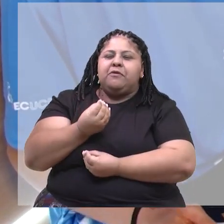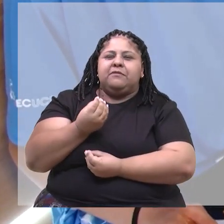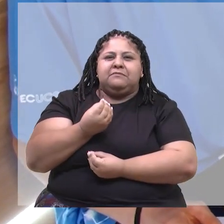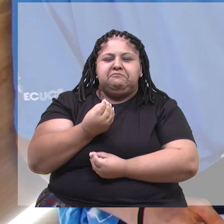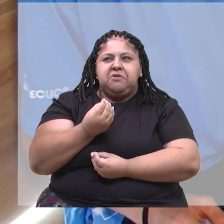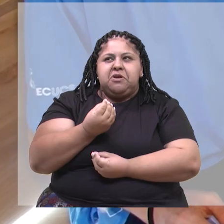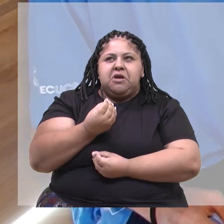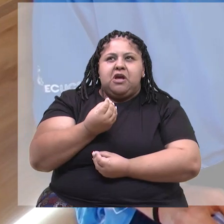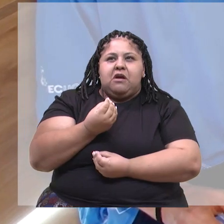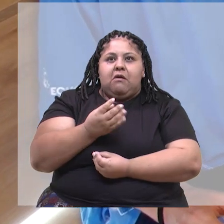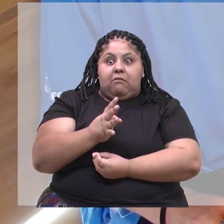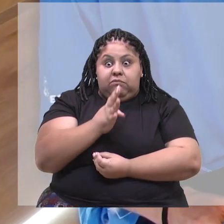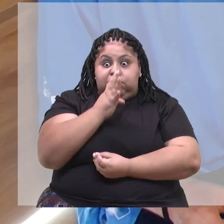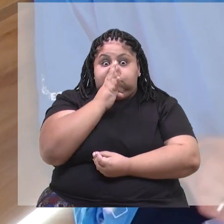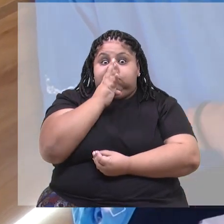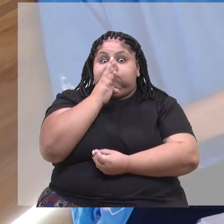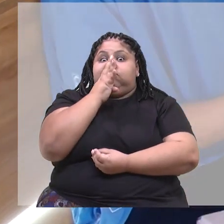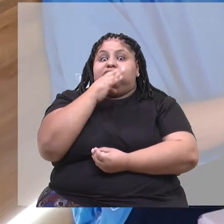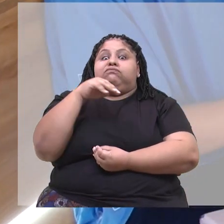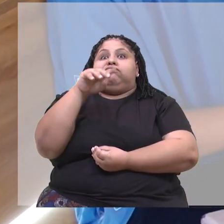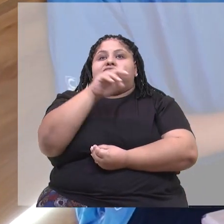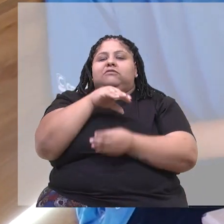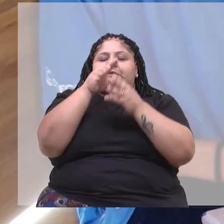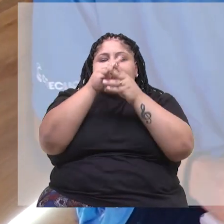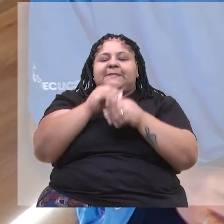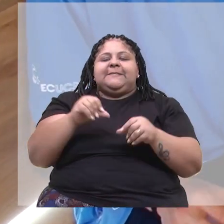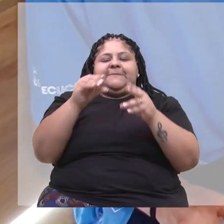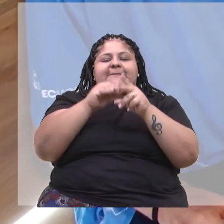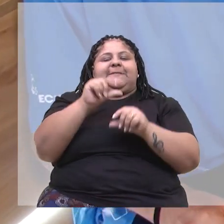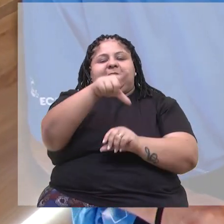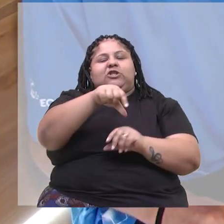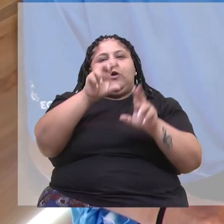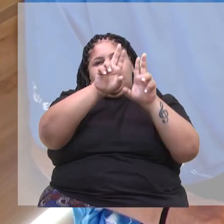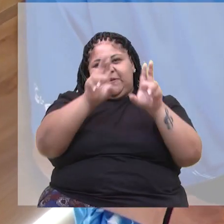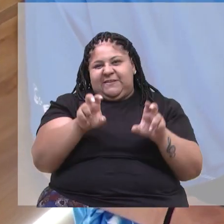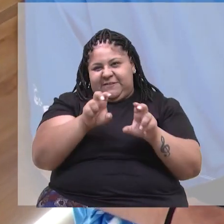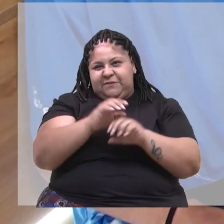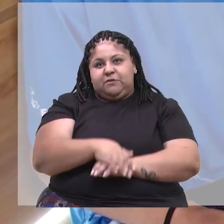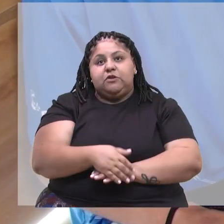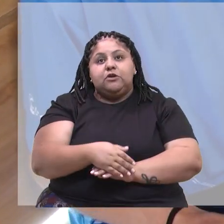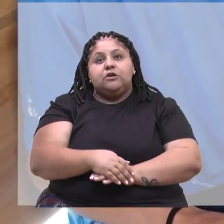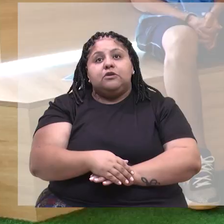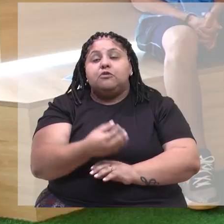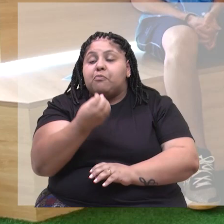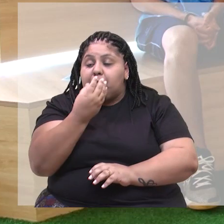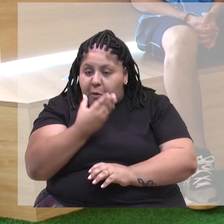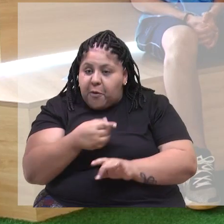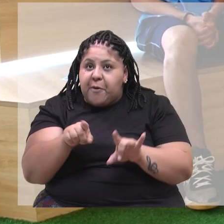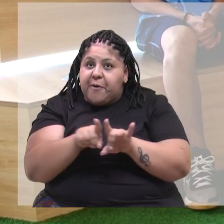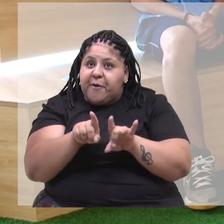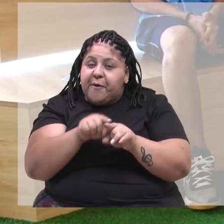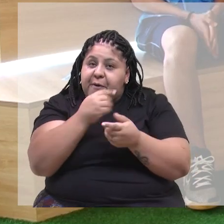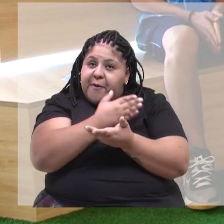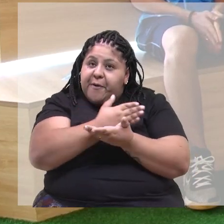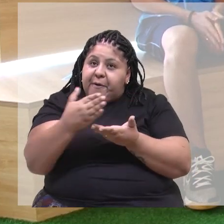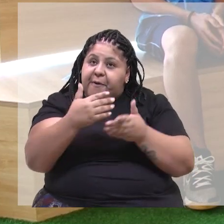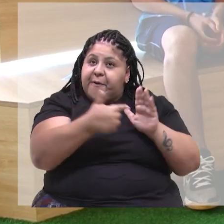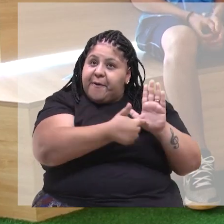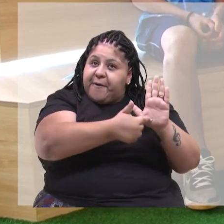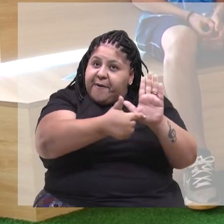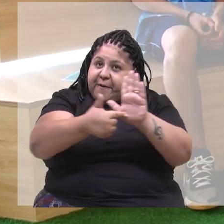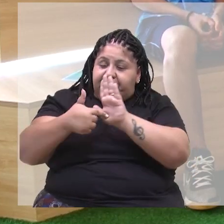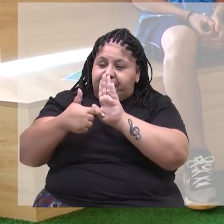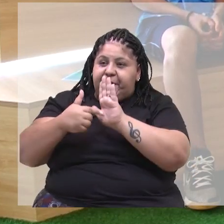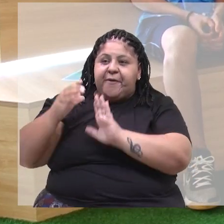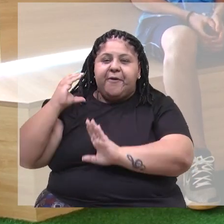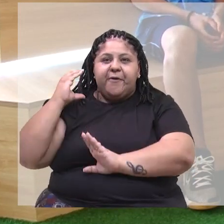acho que talvez impressionados com a nossa sensibilidade de escolher esse assunto. Muito bom. Inclusive, Vânia, durante a mostra